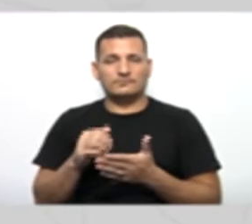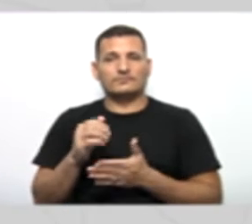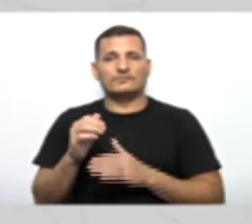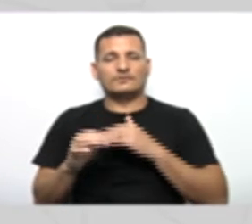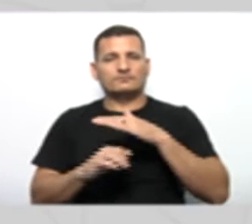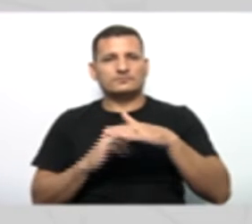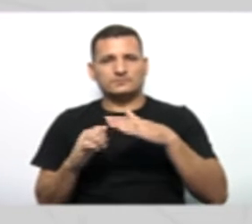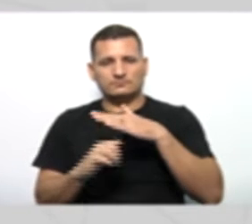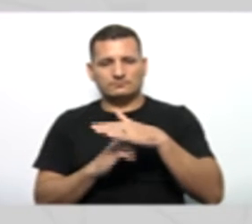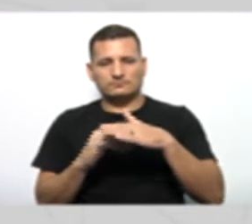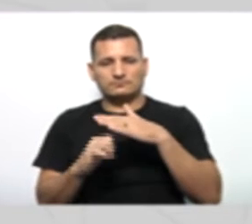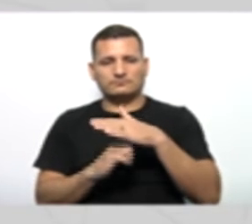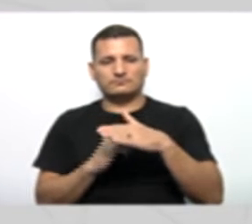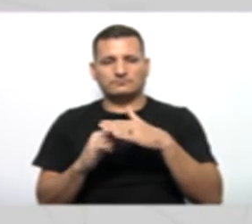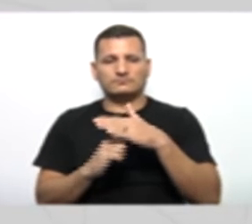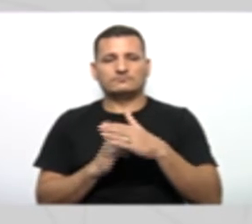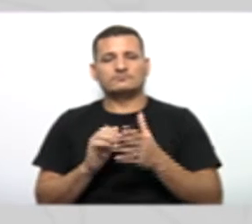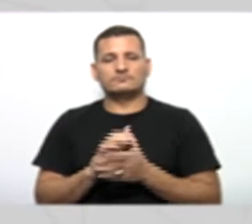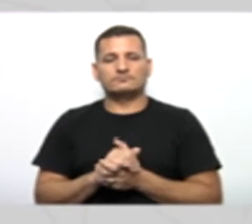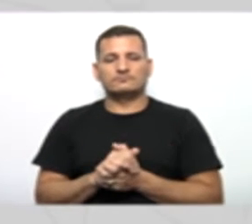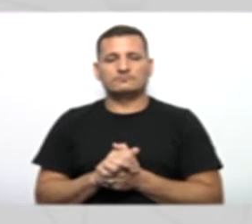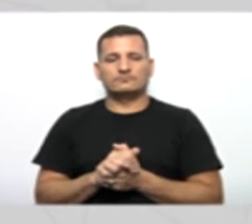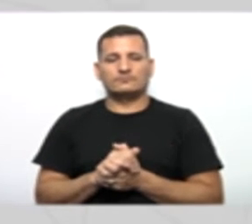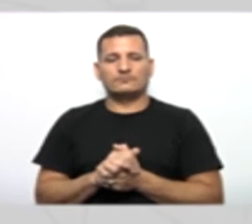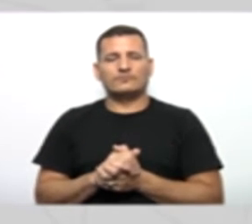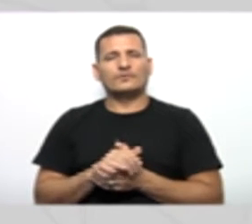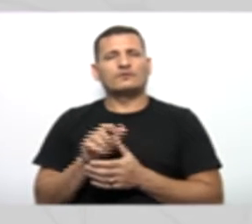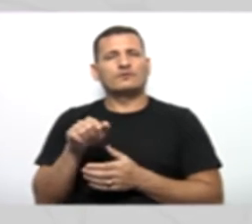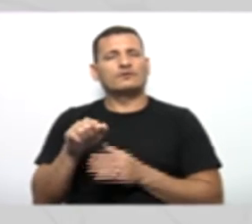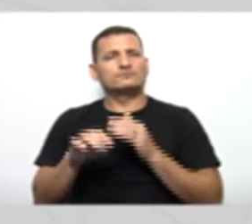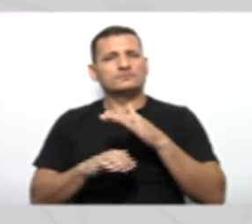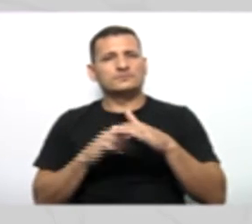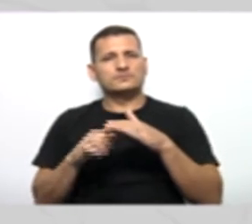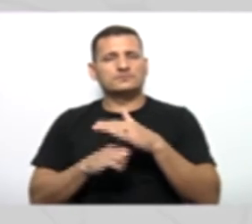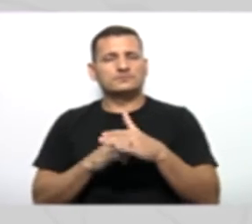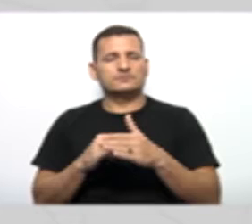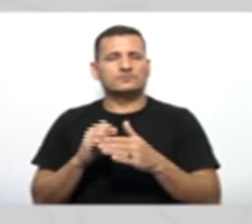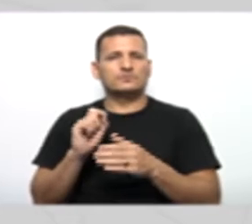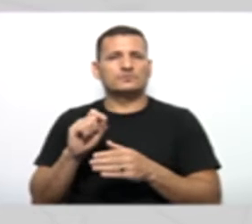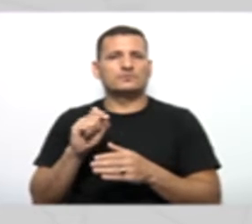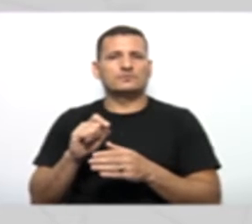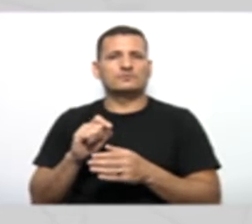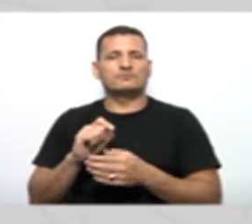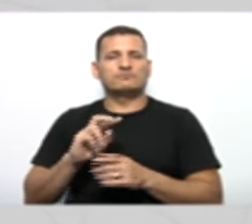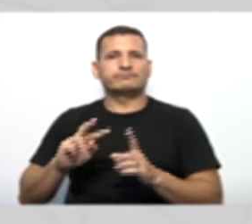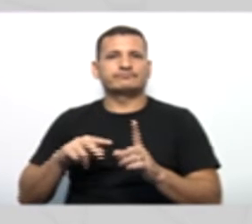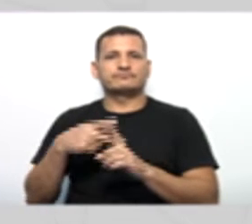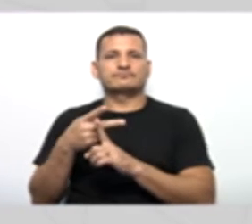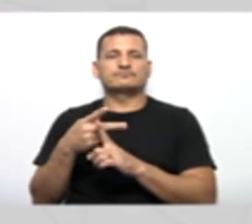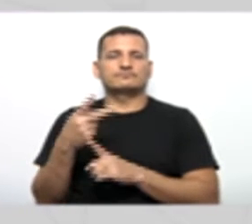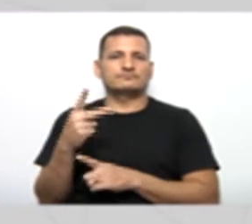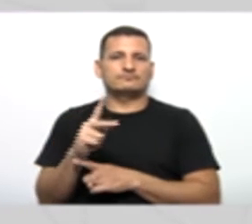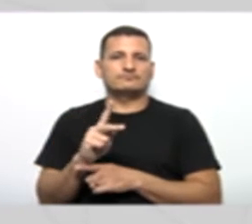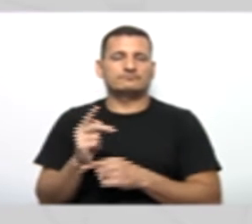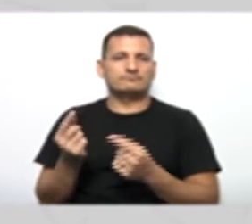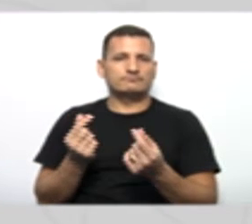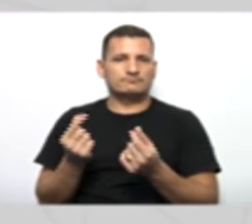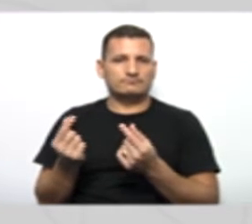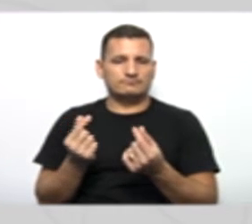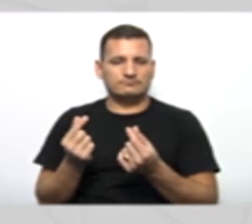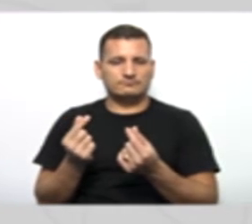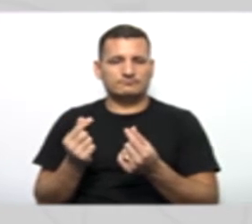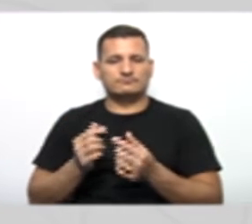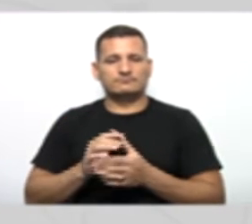empresa, através das quais ela procura aumentar os seus lucros. Aumentar